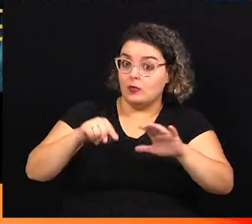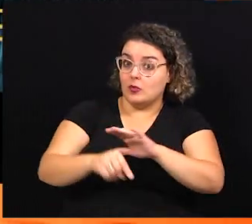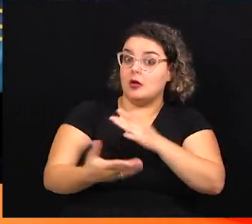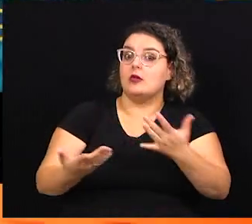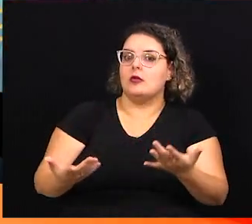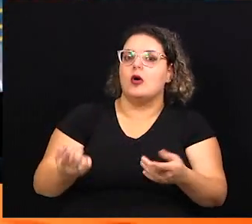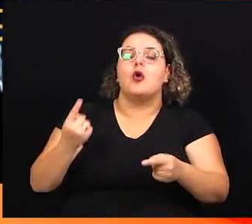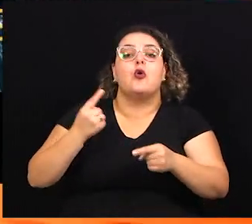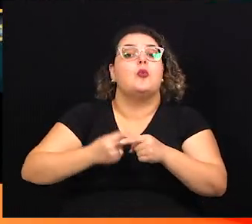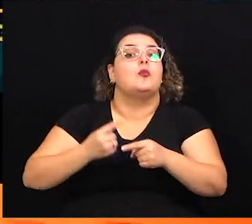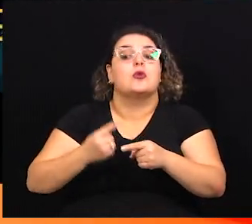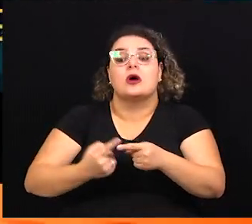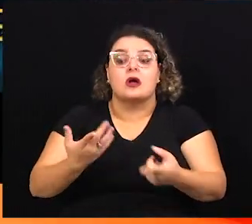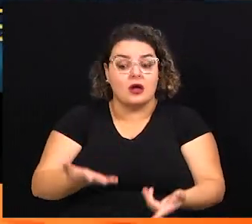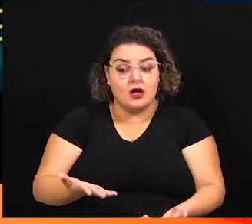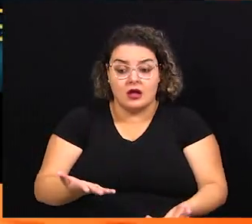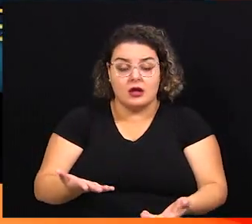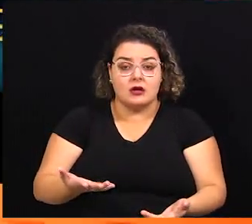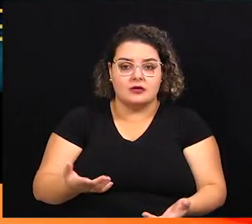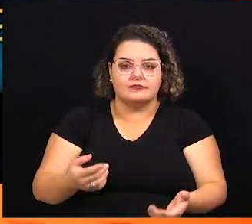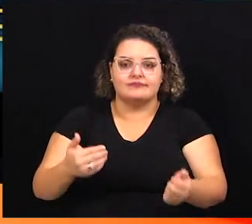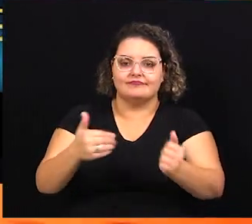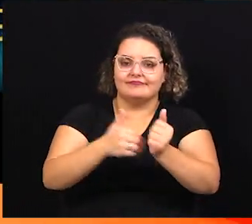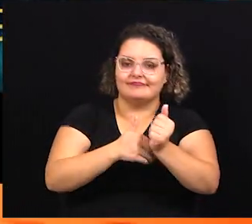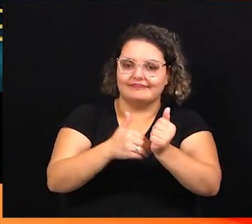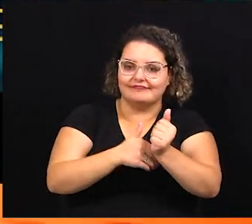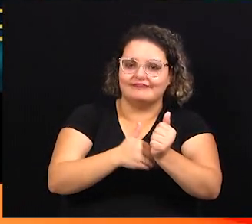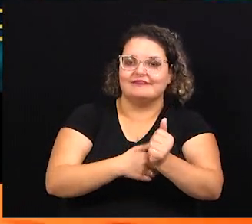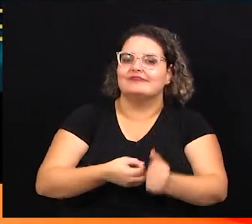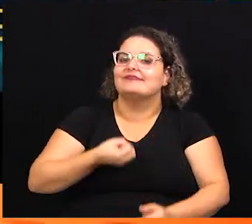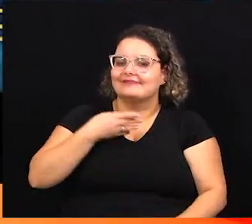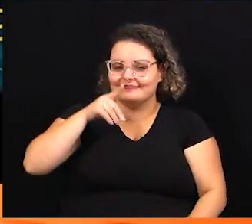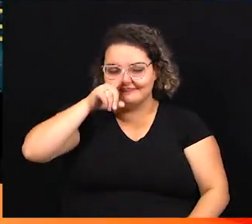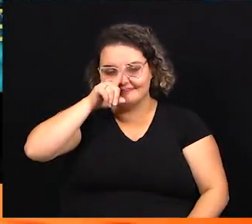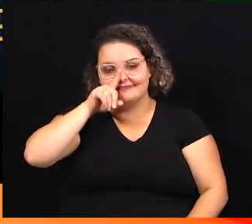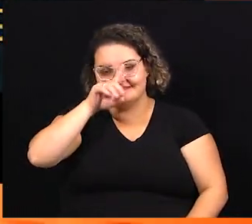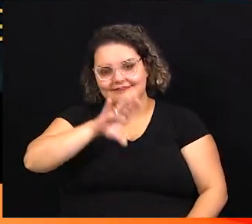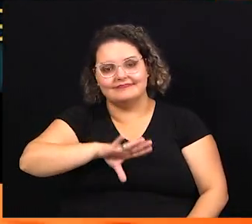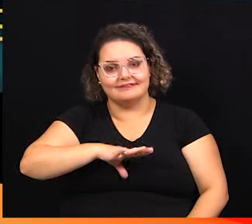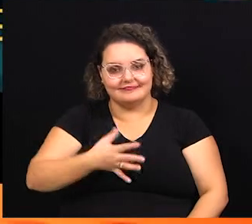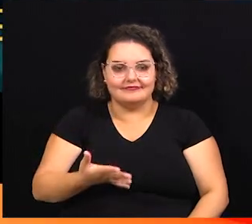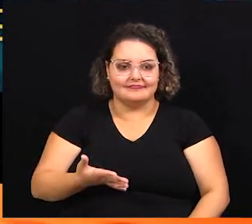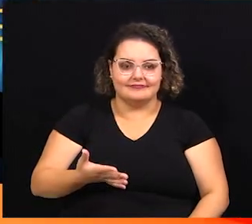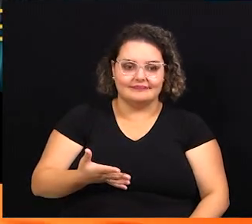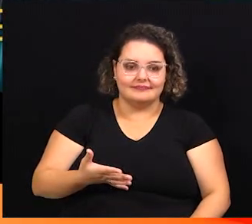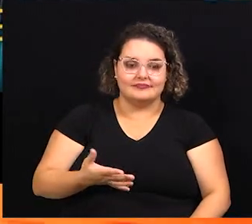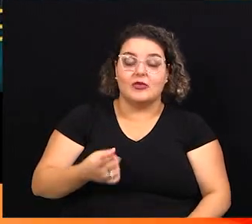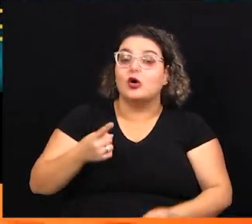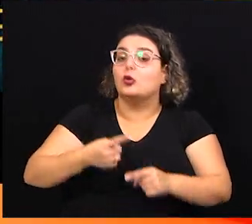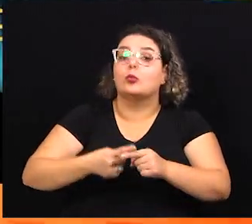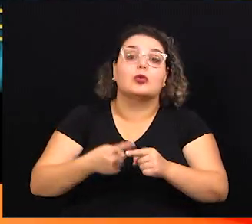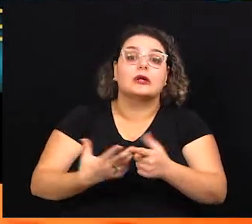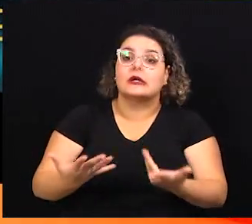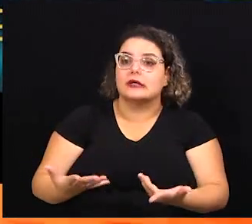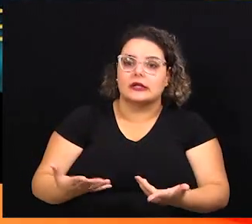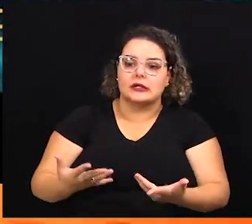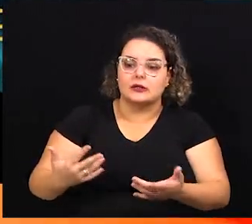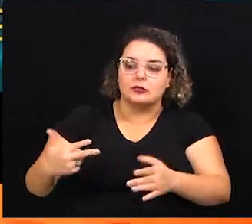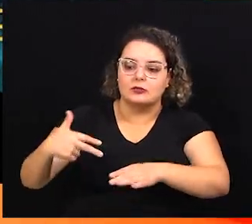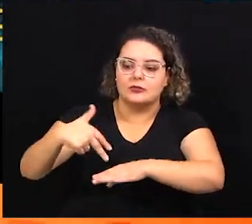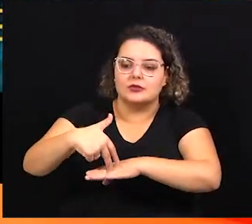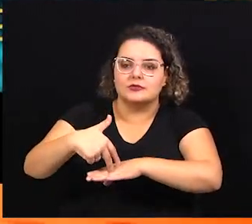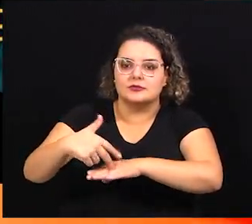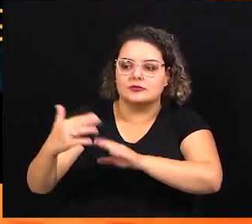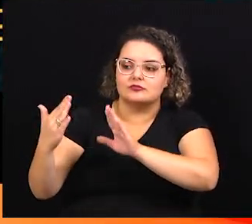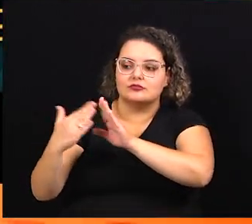motivações muito profundas do porquê eles estão encontrando aquilo. O segredo de uma boa aventura é o porquê o